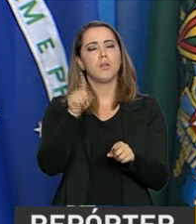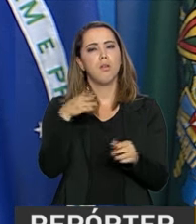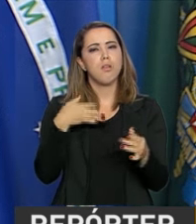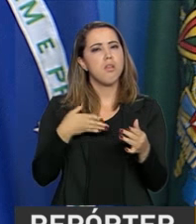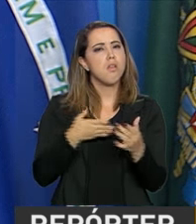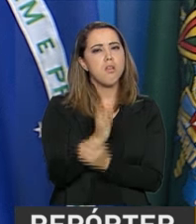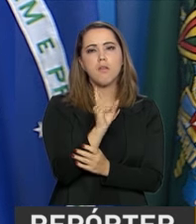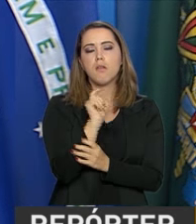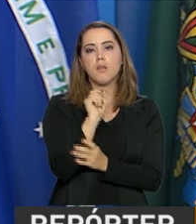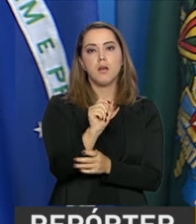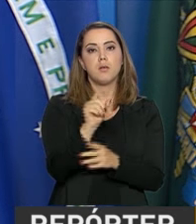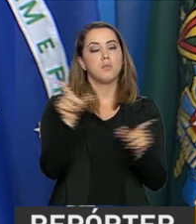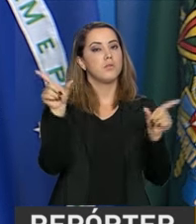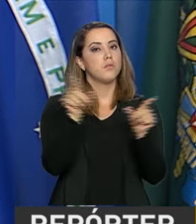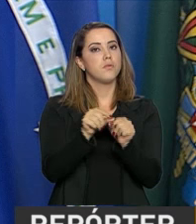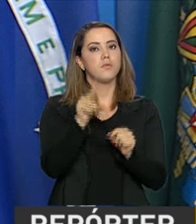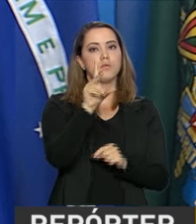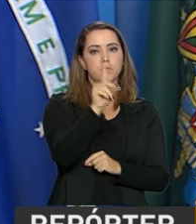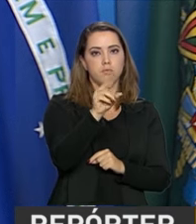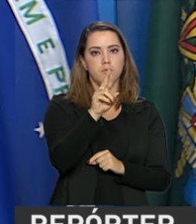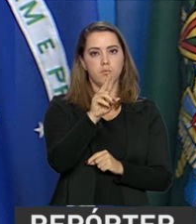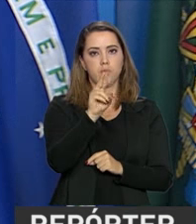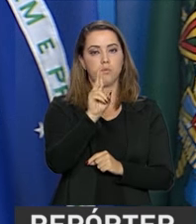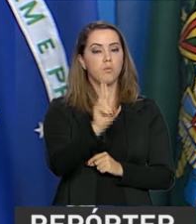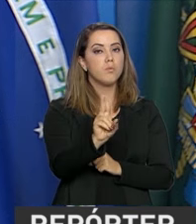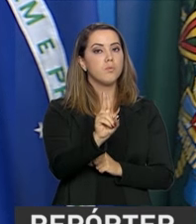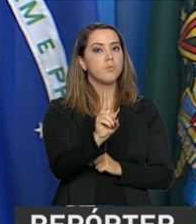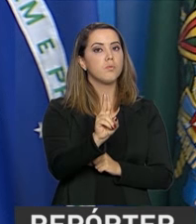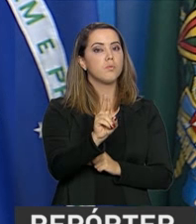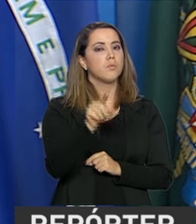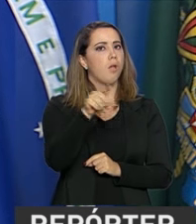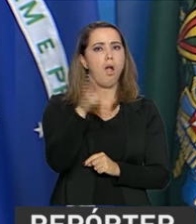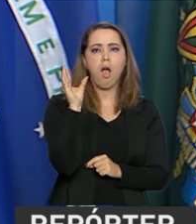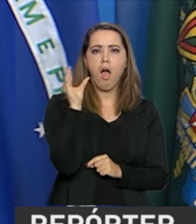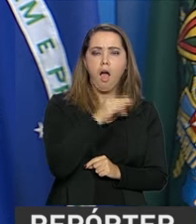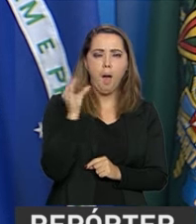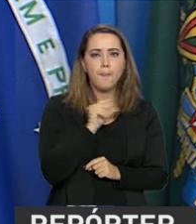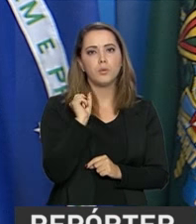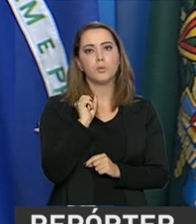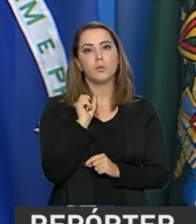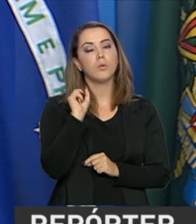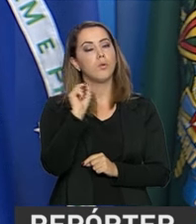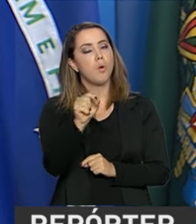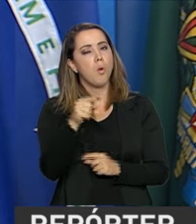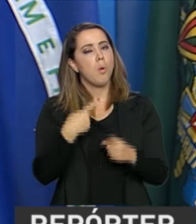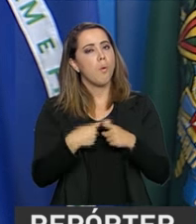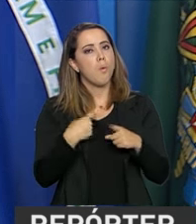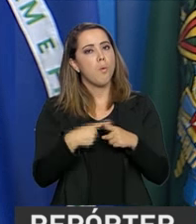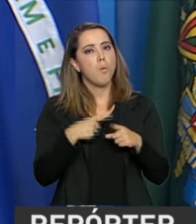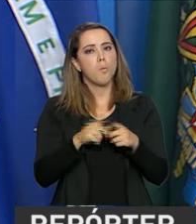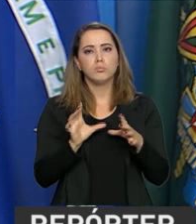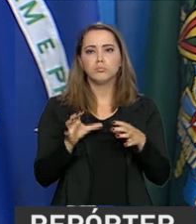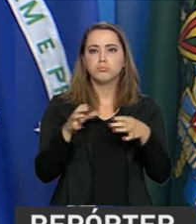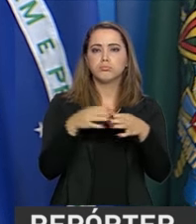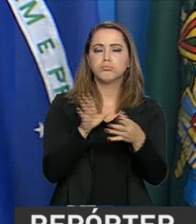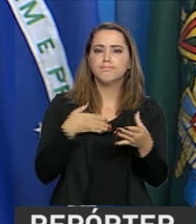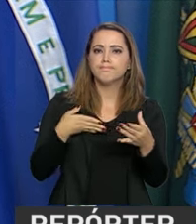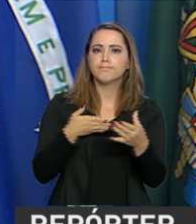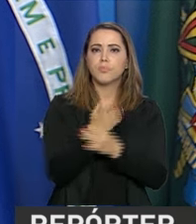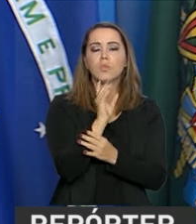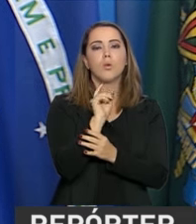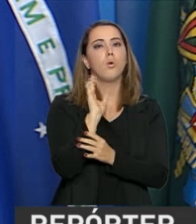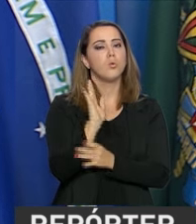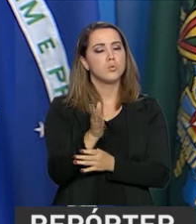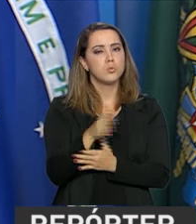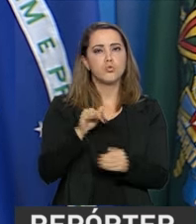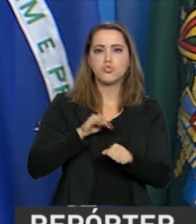da desvinculação das receitas da União em prazo recorde, porque a comissão aprovou no dia de ontem e logo